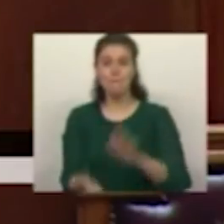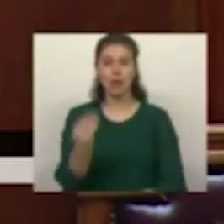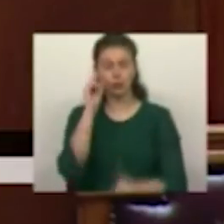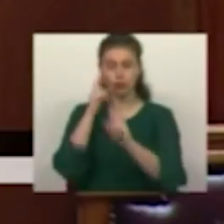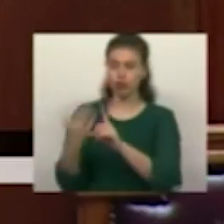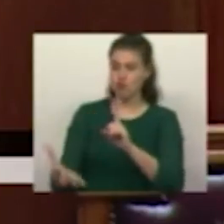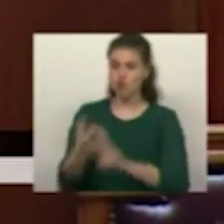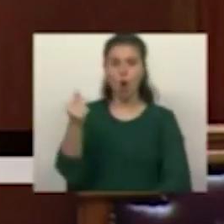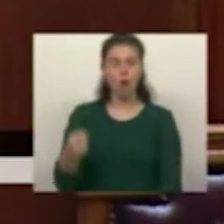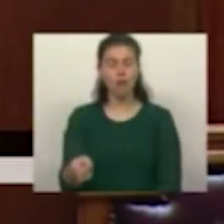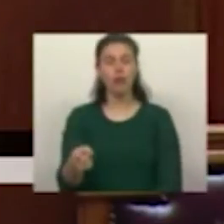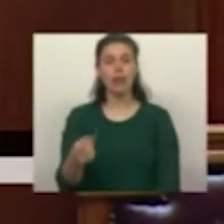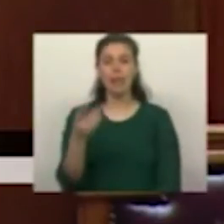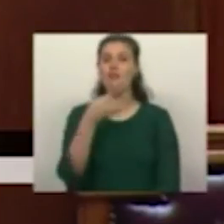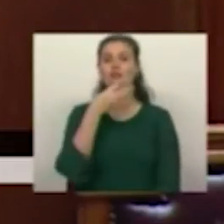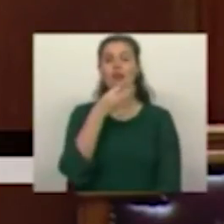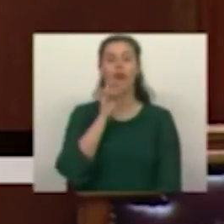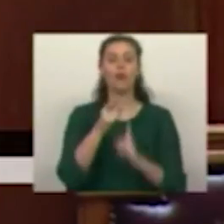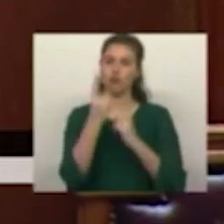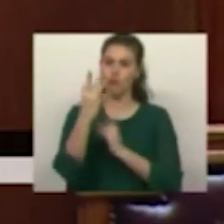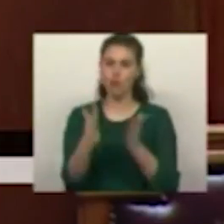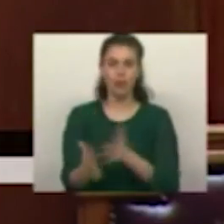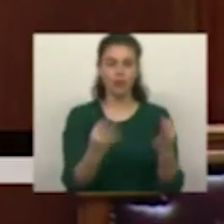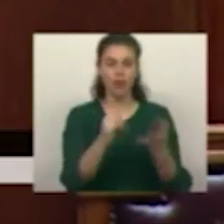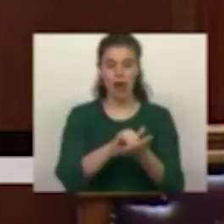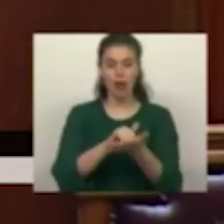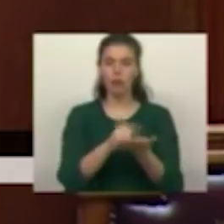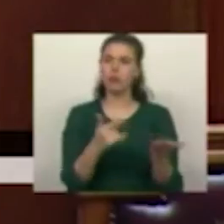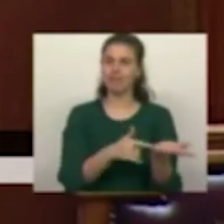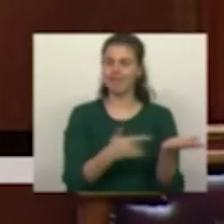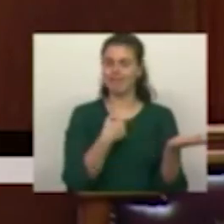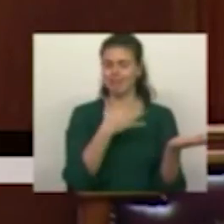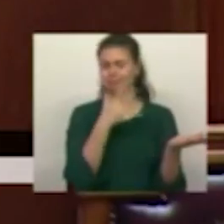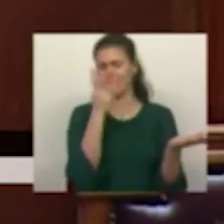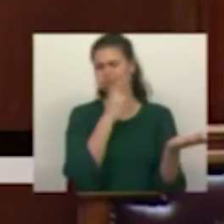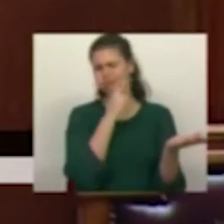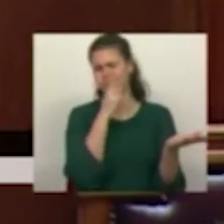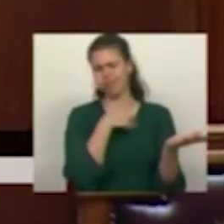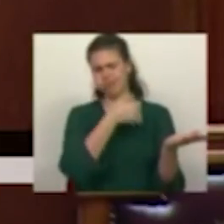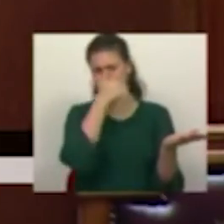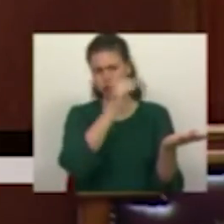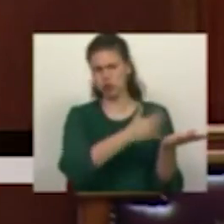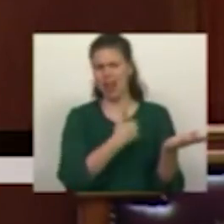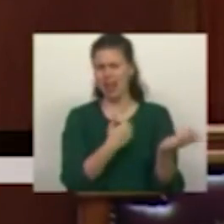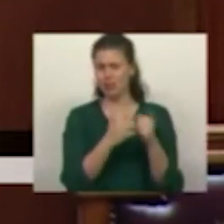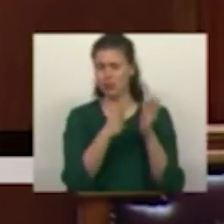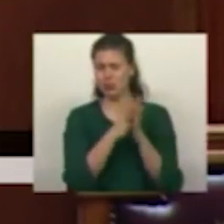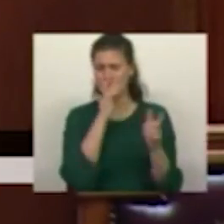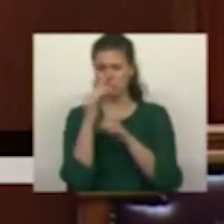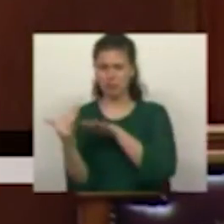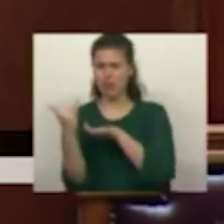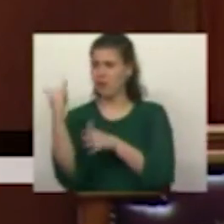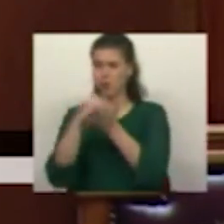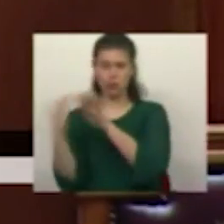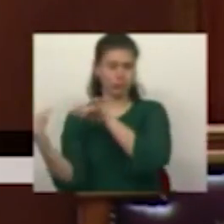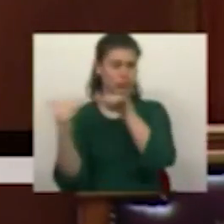sua concretização e nós estamos a falar num momento em que o aeroporto já está saturado e não pode receber todos os